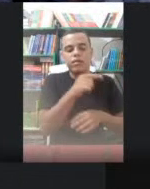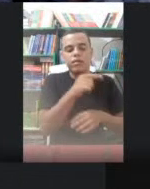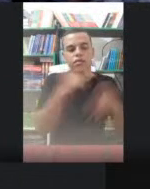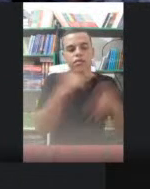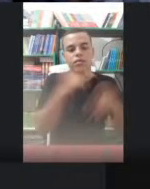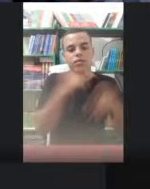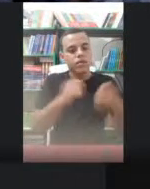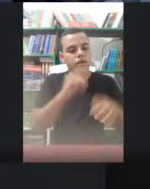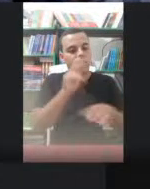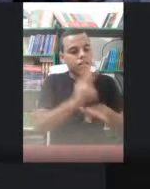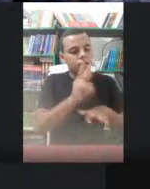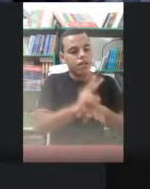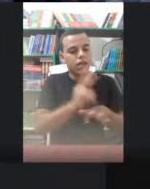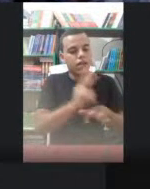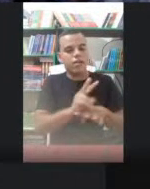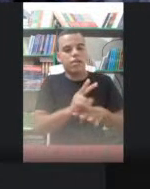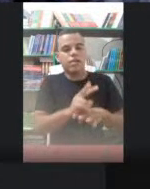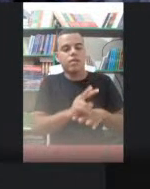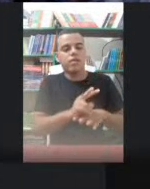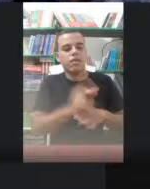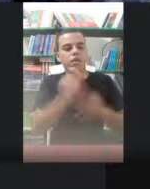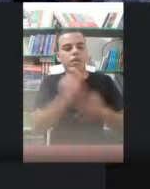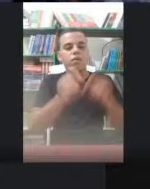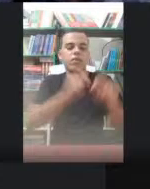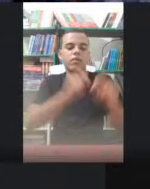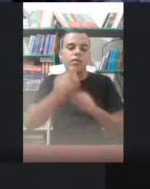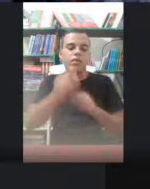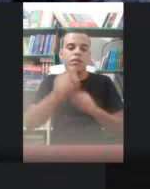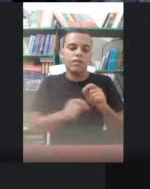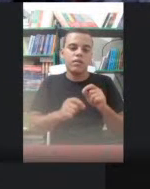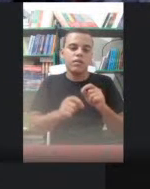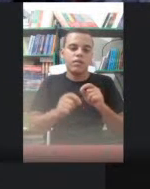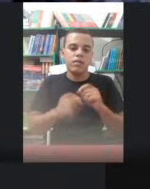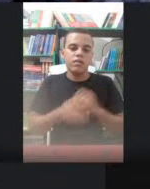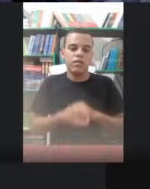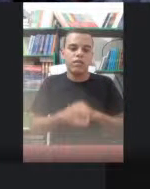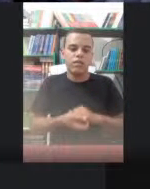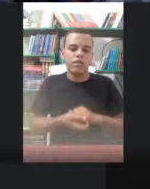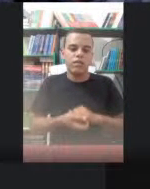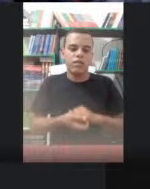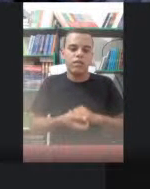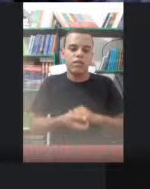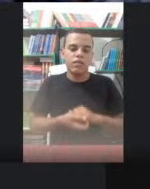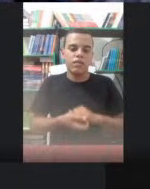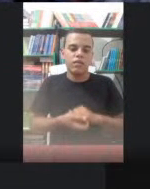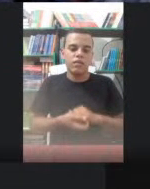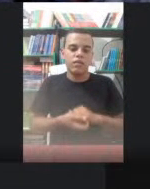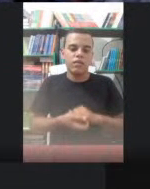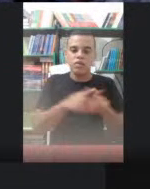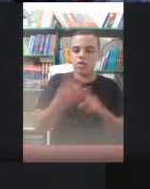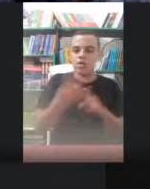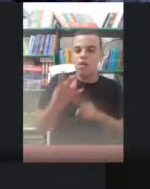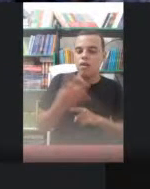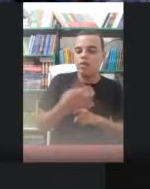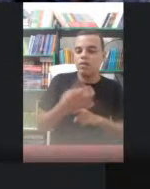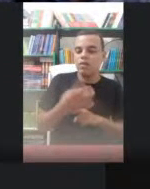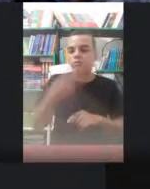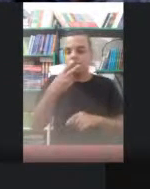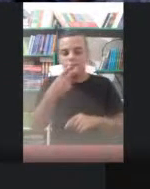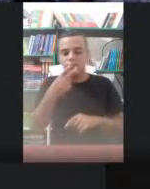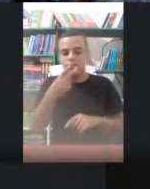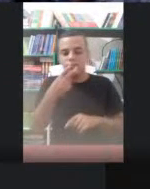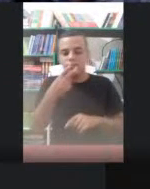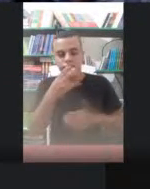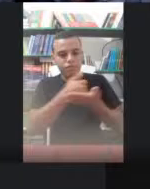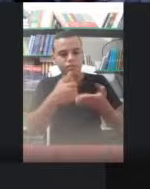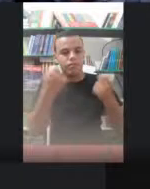está falando de um público que é prevalente no uso de álcool e drogas, que é prevalente nos acidentes, sejam de acidentes de trabalho,